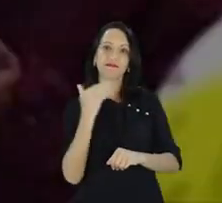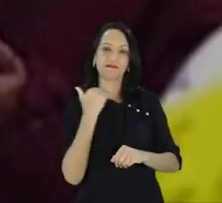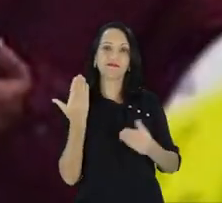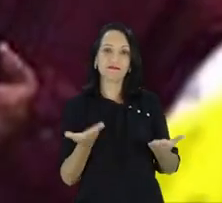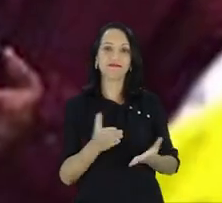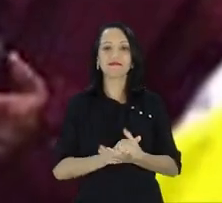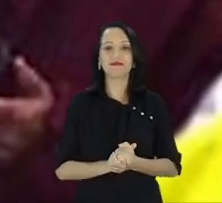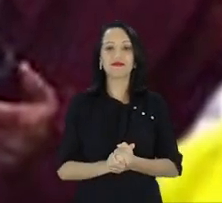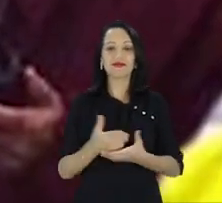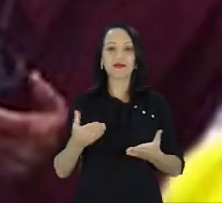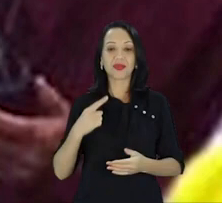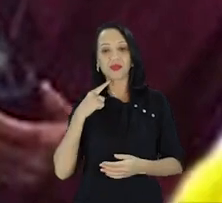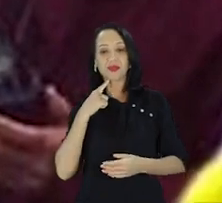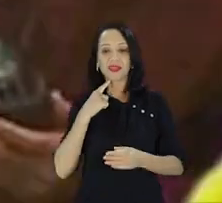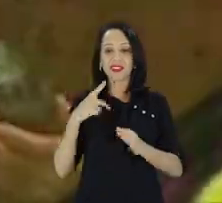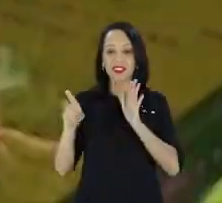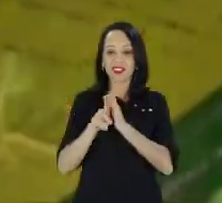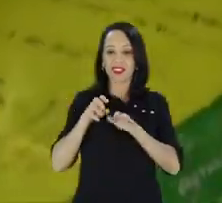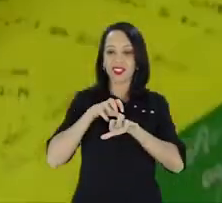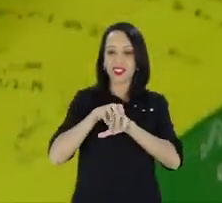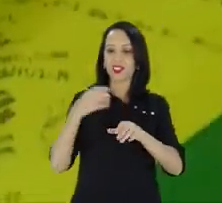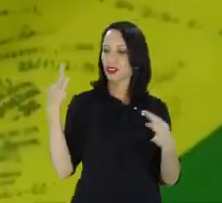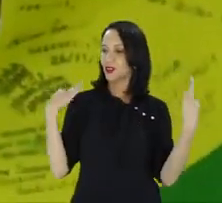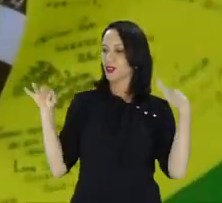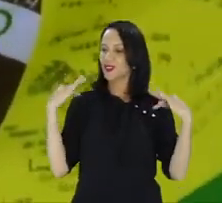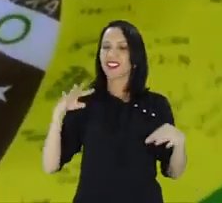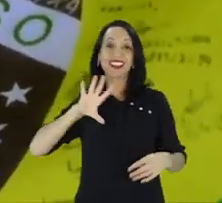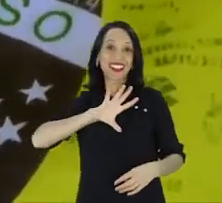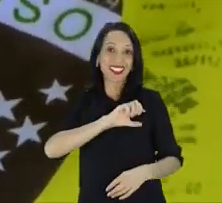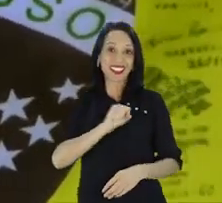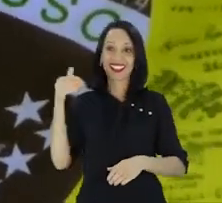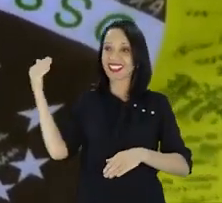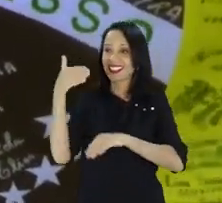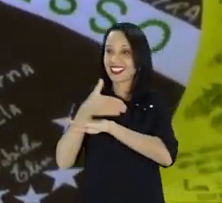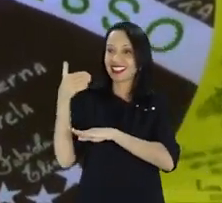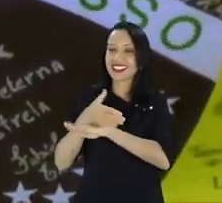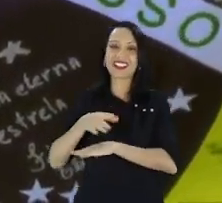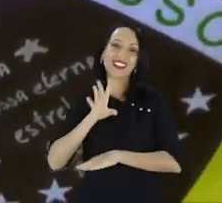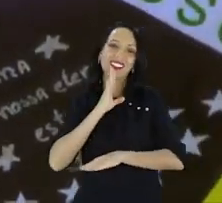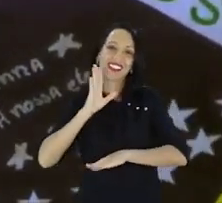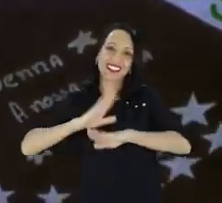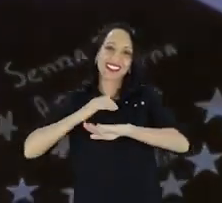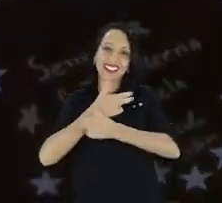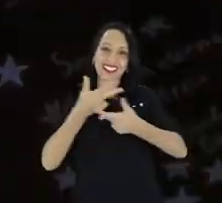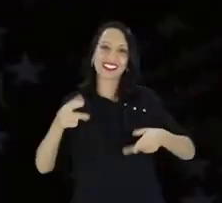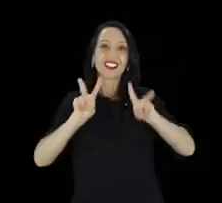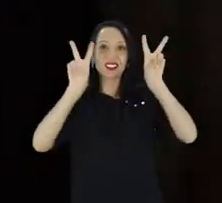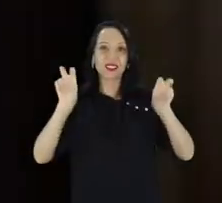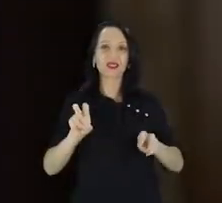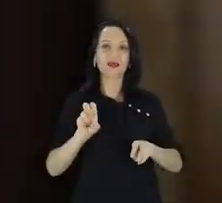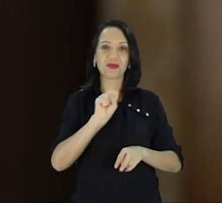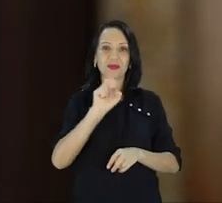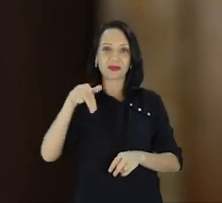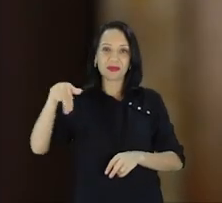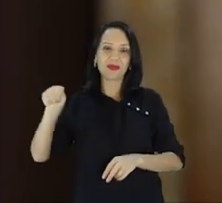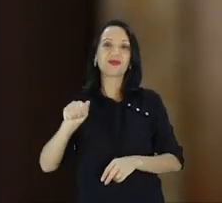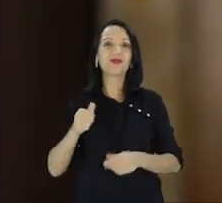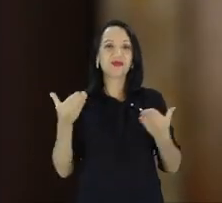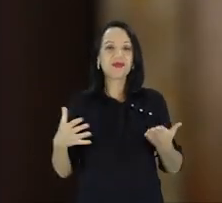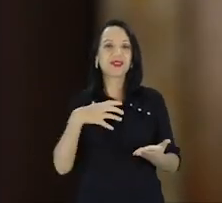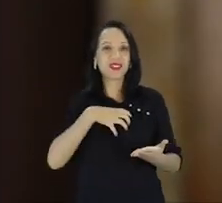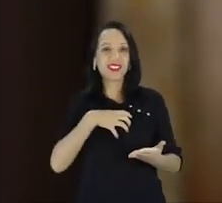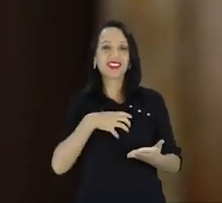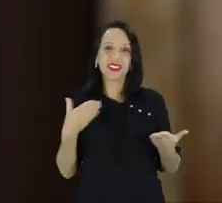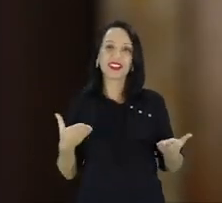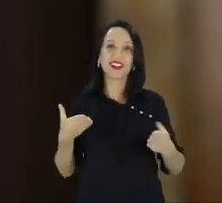Turismo em São Paulo de pessoas que são aí então que ainda vem para cidade para conhecer mais sobre ele e tal e acabam